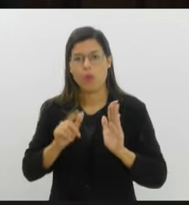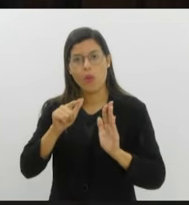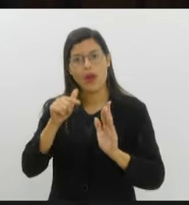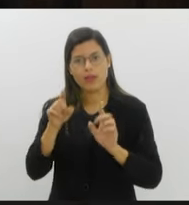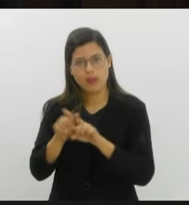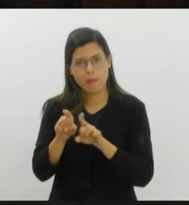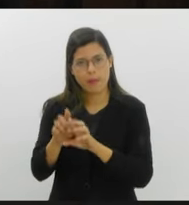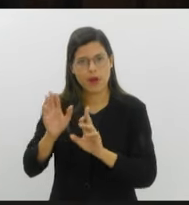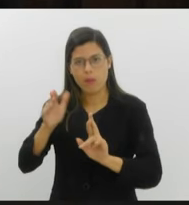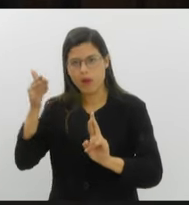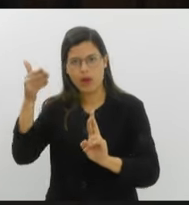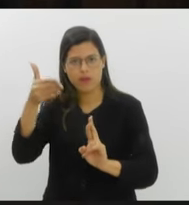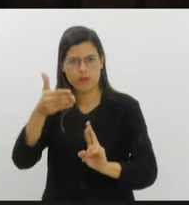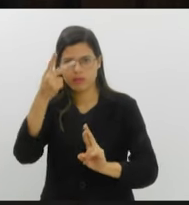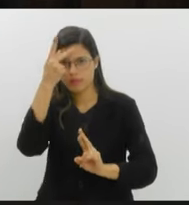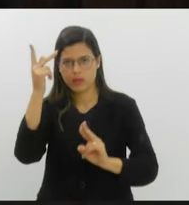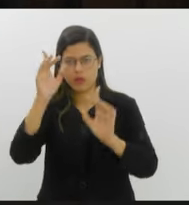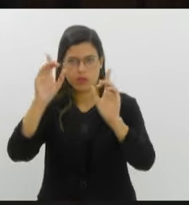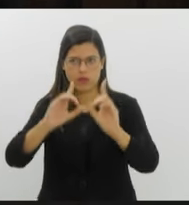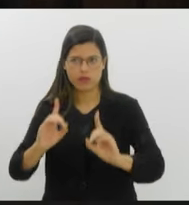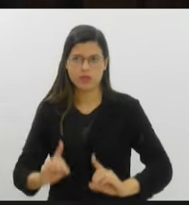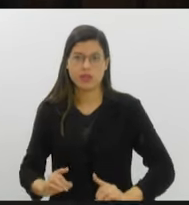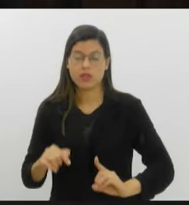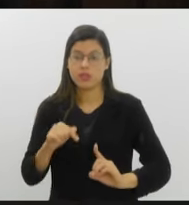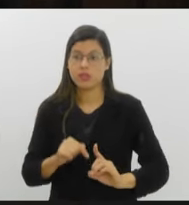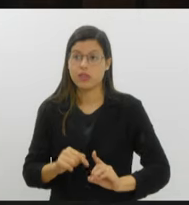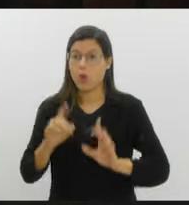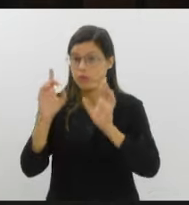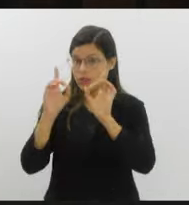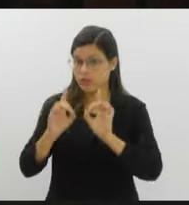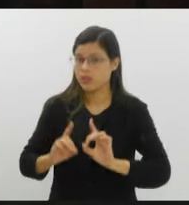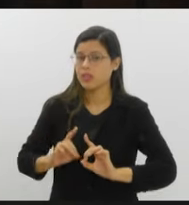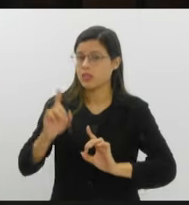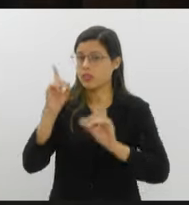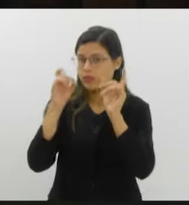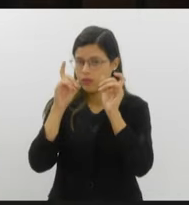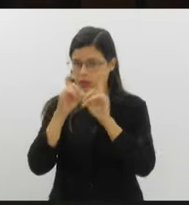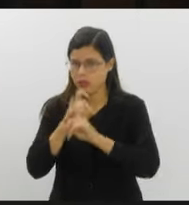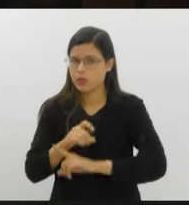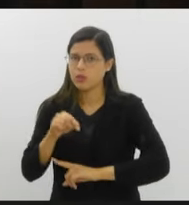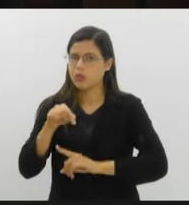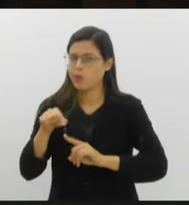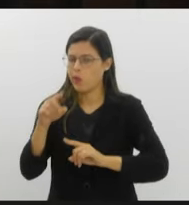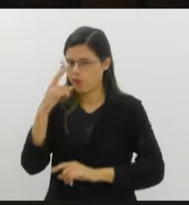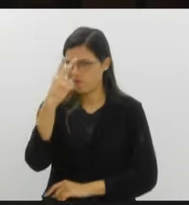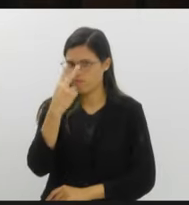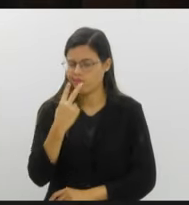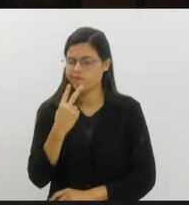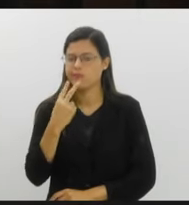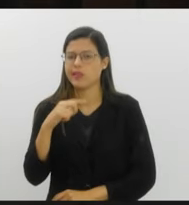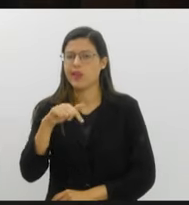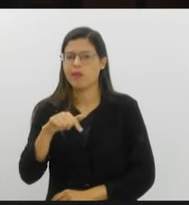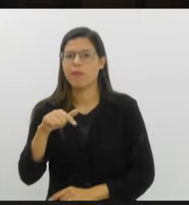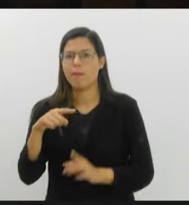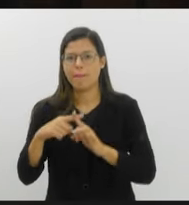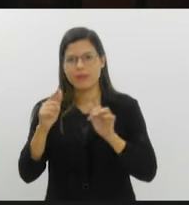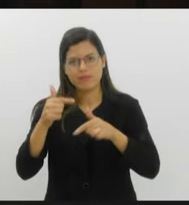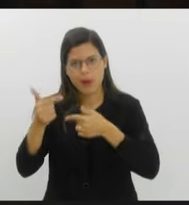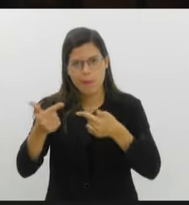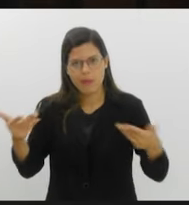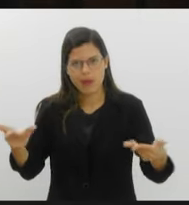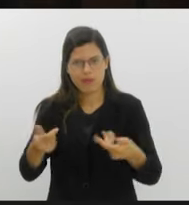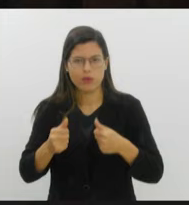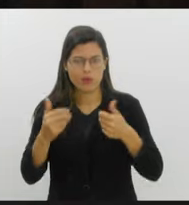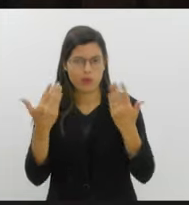referência para as pessoas com deficiência, uma deficiência de físico, a deficiência visual, e ele tem prestado um excelente serviço. Parabéns,